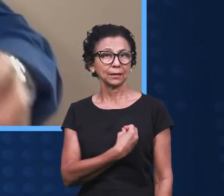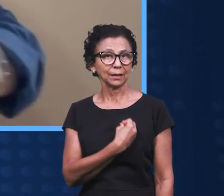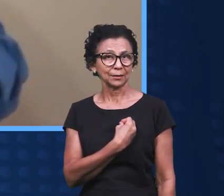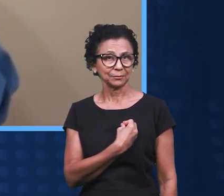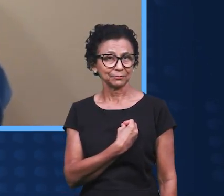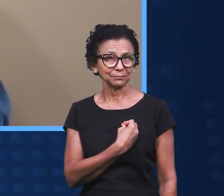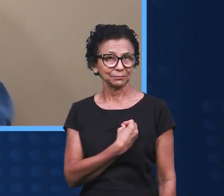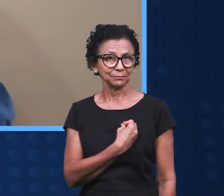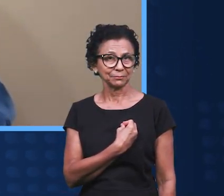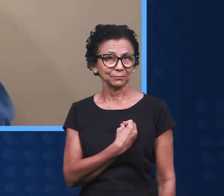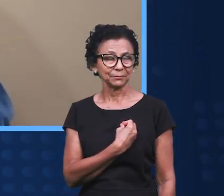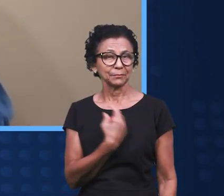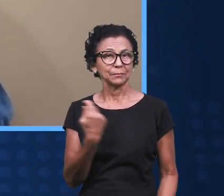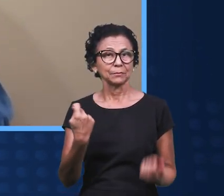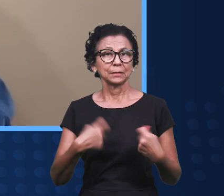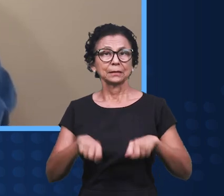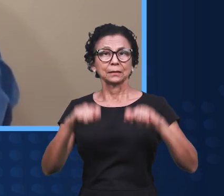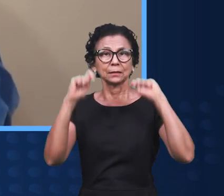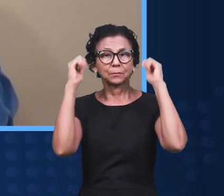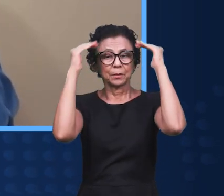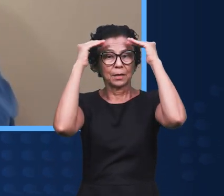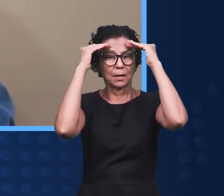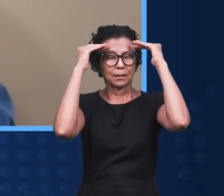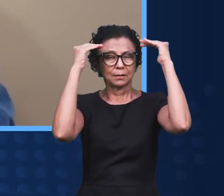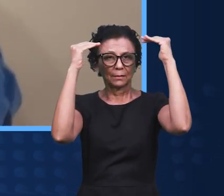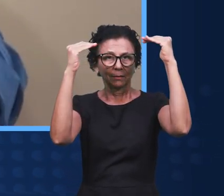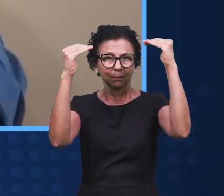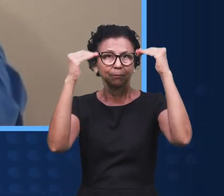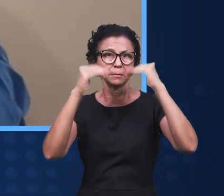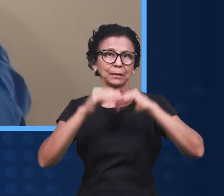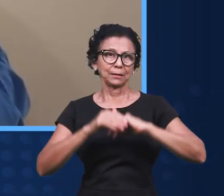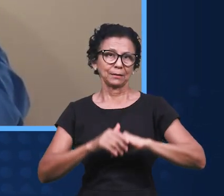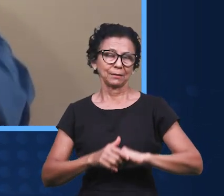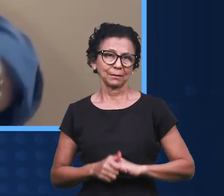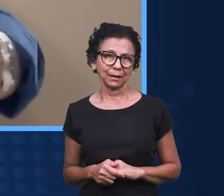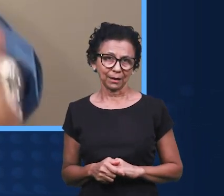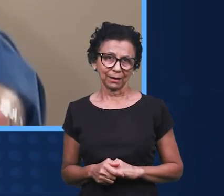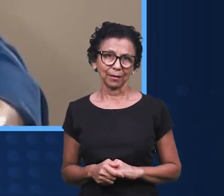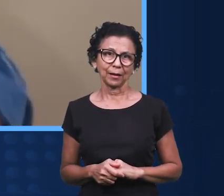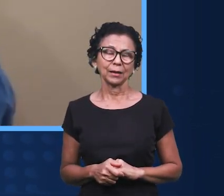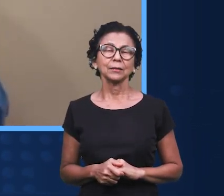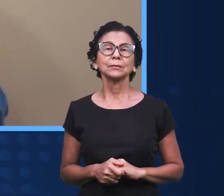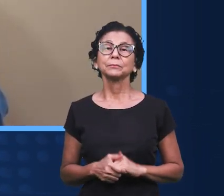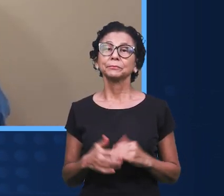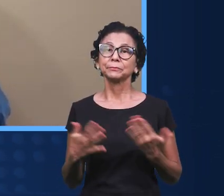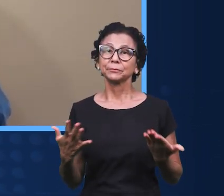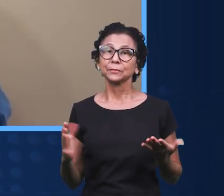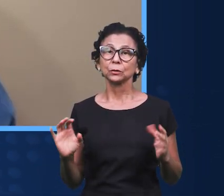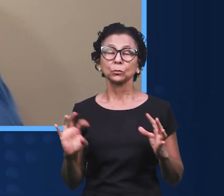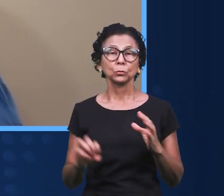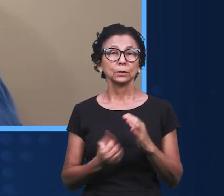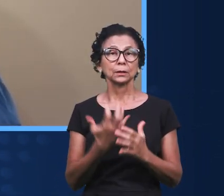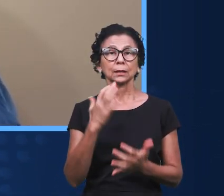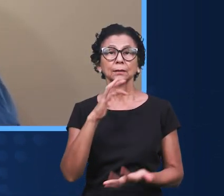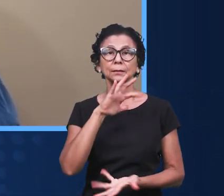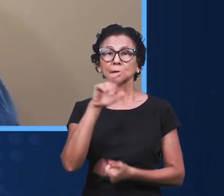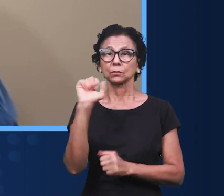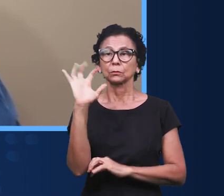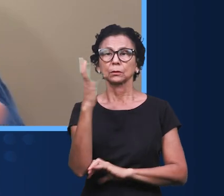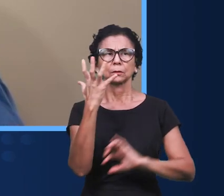e passamos a agir de acordo com ela, convivermos com isso, ou